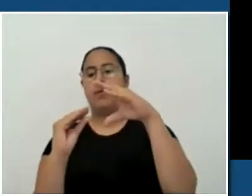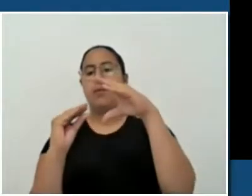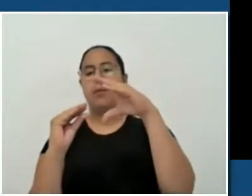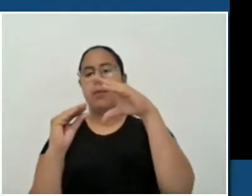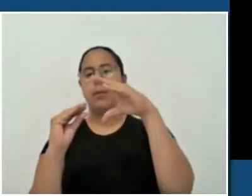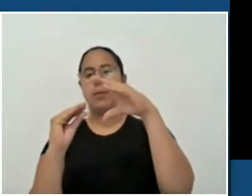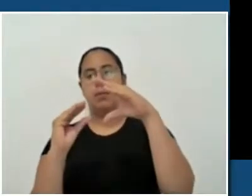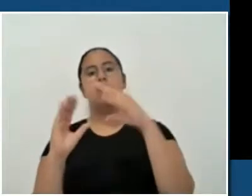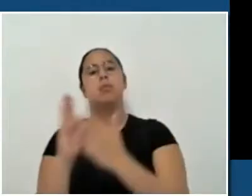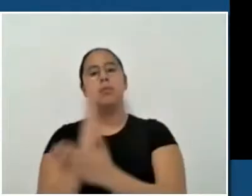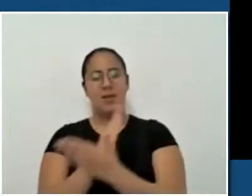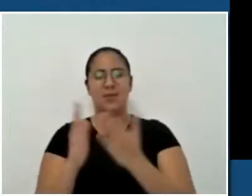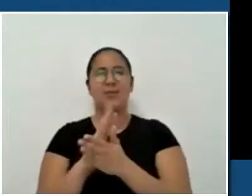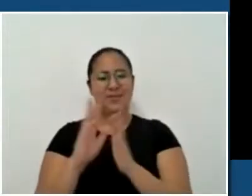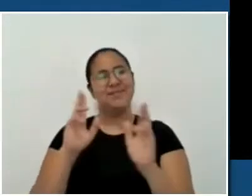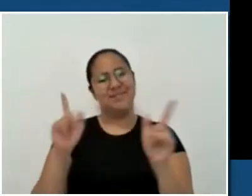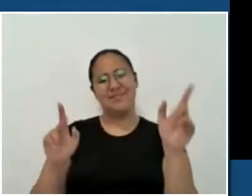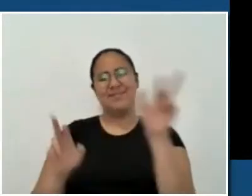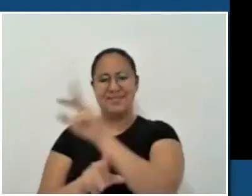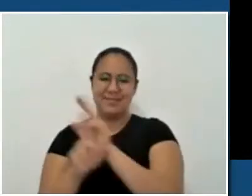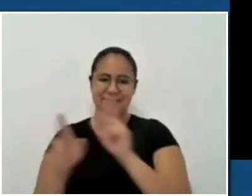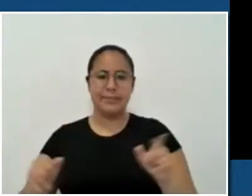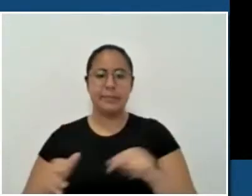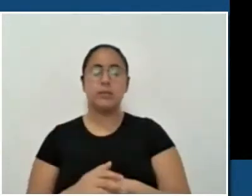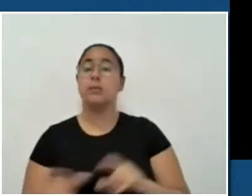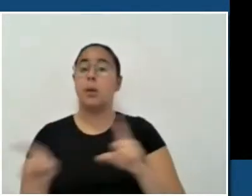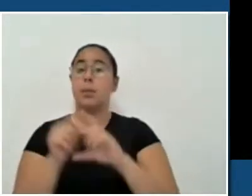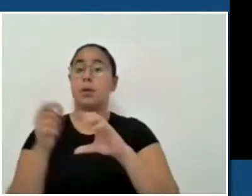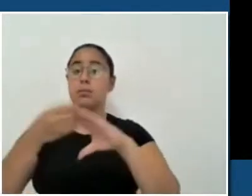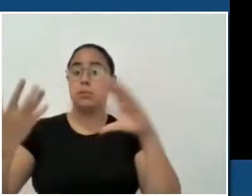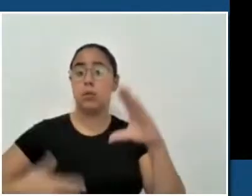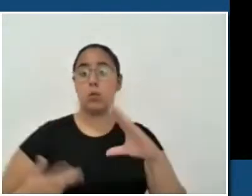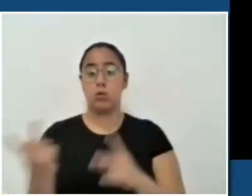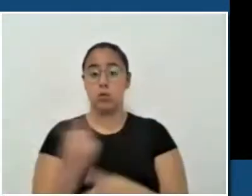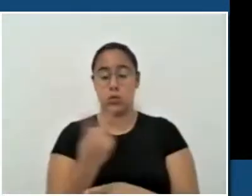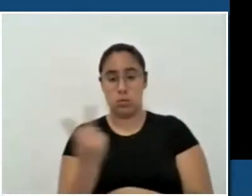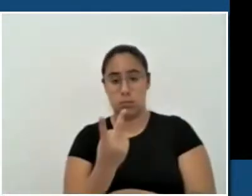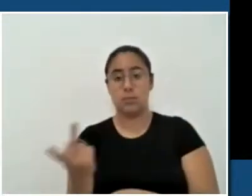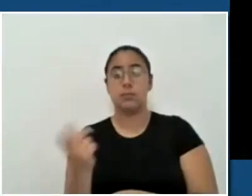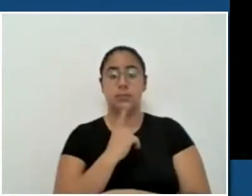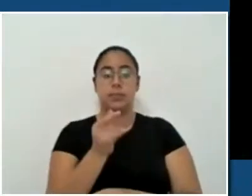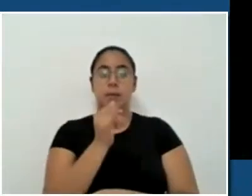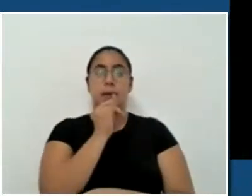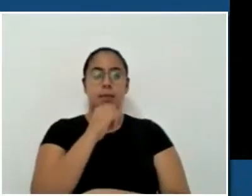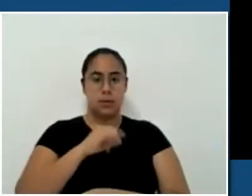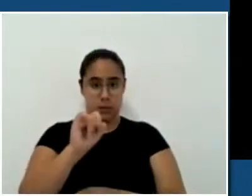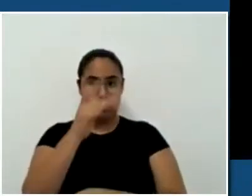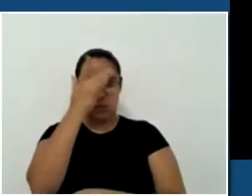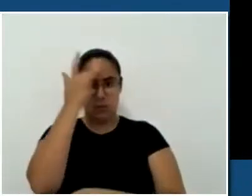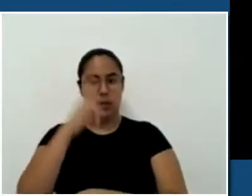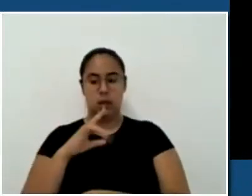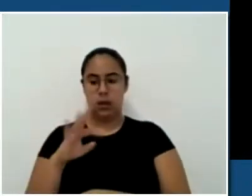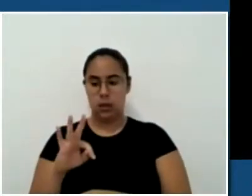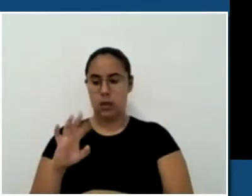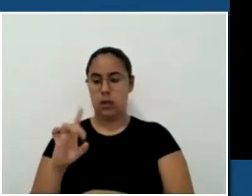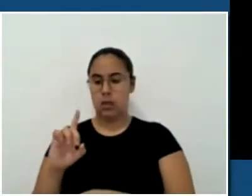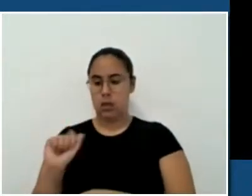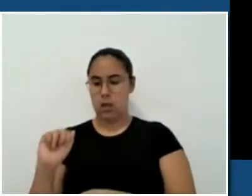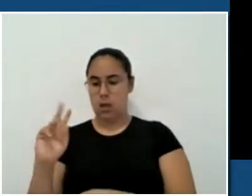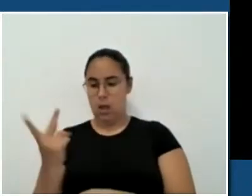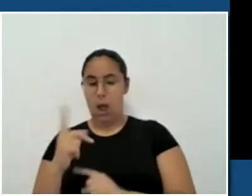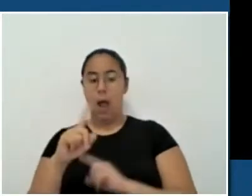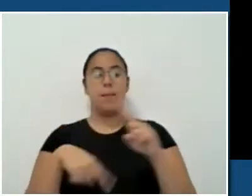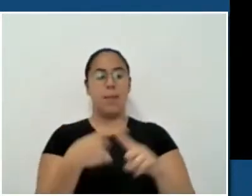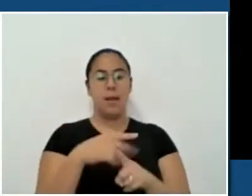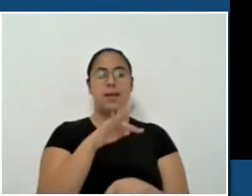TEA. E características compartilhadas que tem quando o indivíduo tem TEA e TDAH, volumes menores, a gente